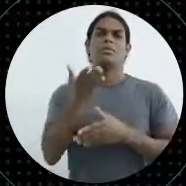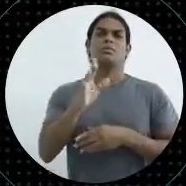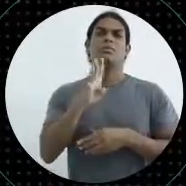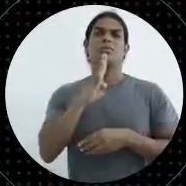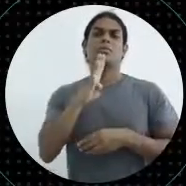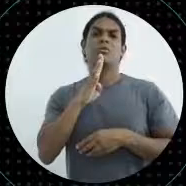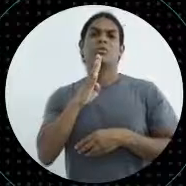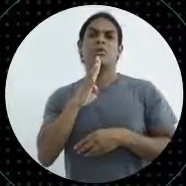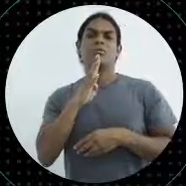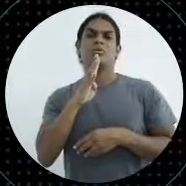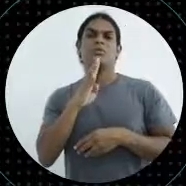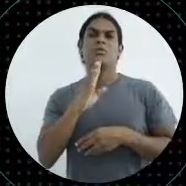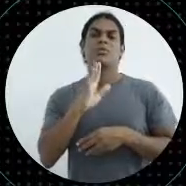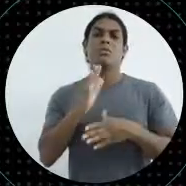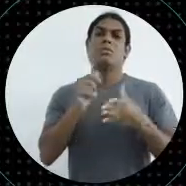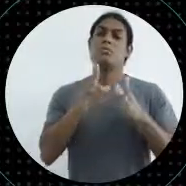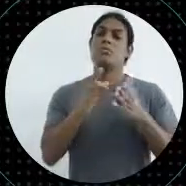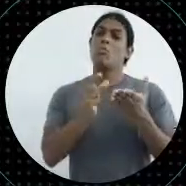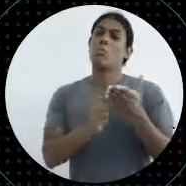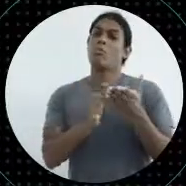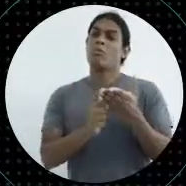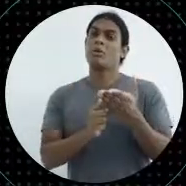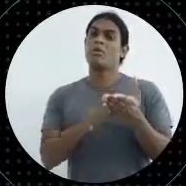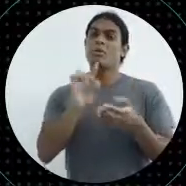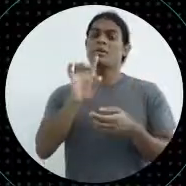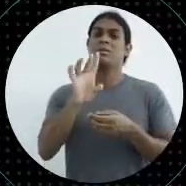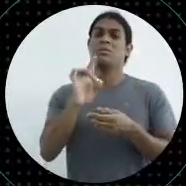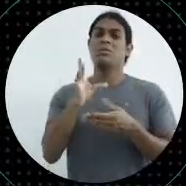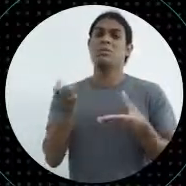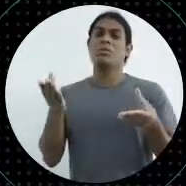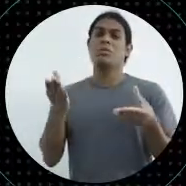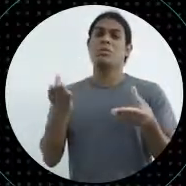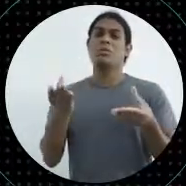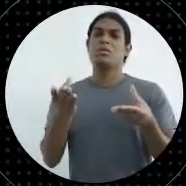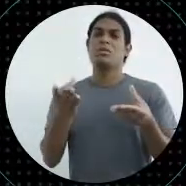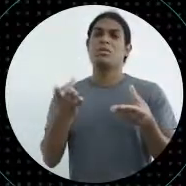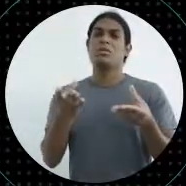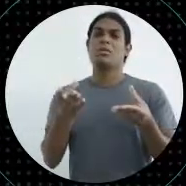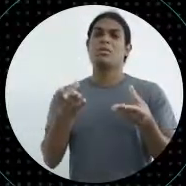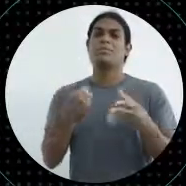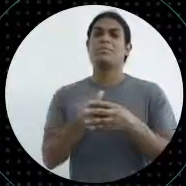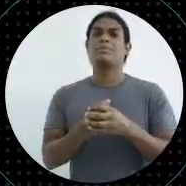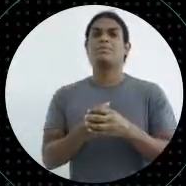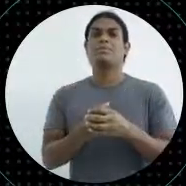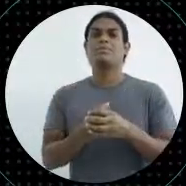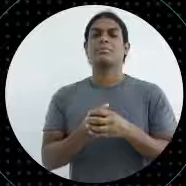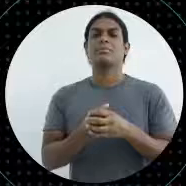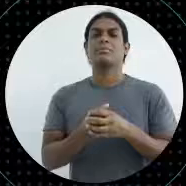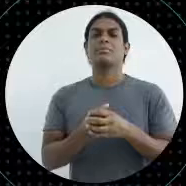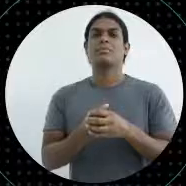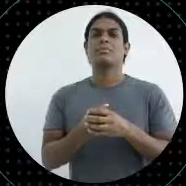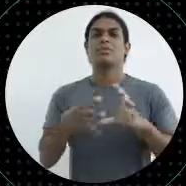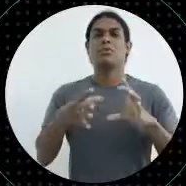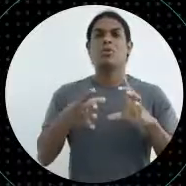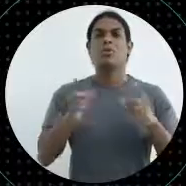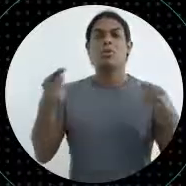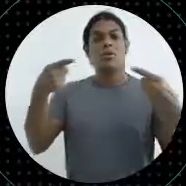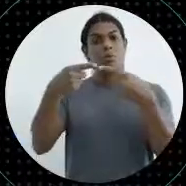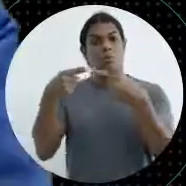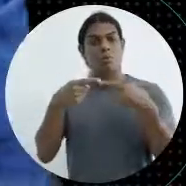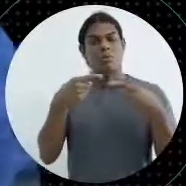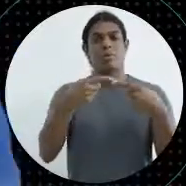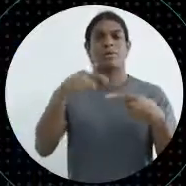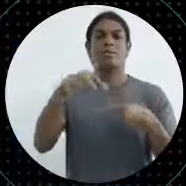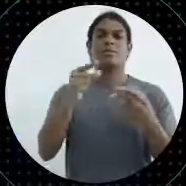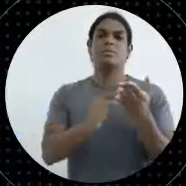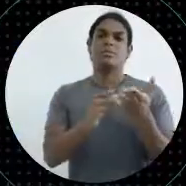outros programadores, a gente programa, transforma ela em plugin e entrega. Pode entregar gratuitamente, pode vender, mas